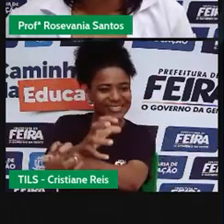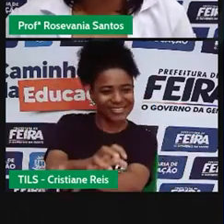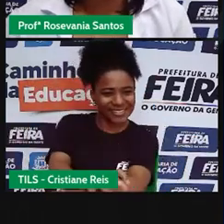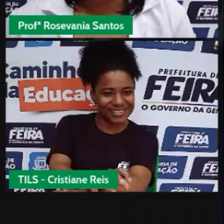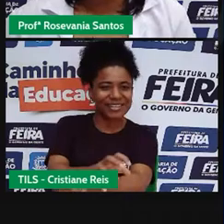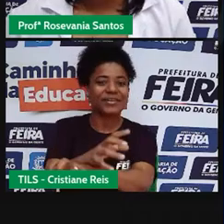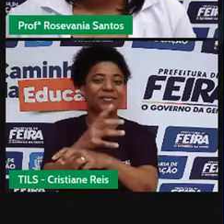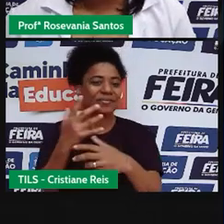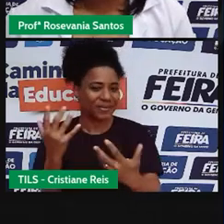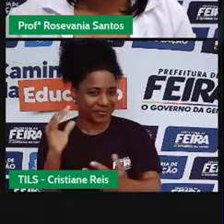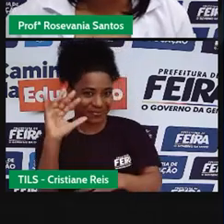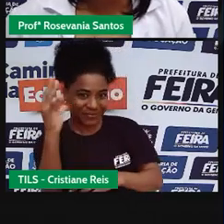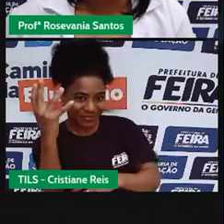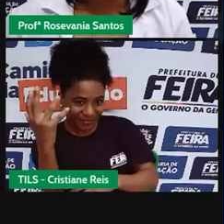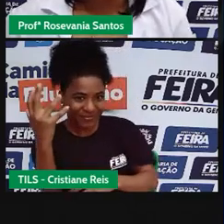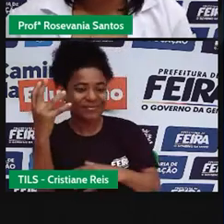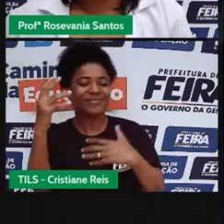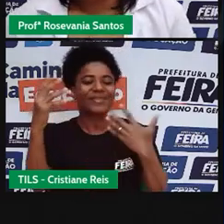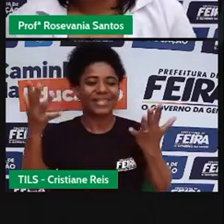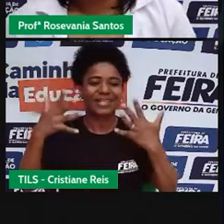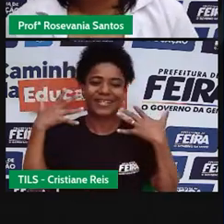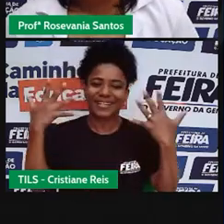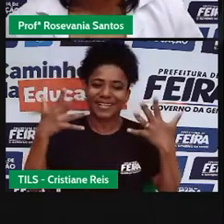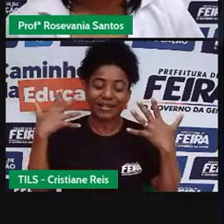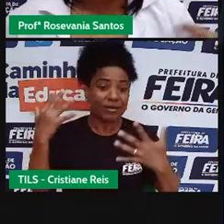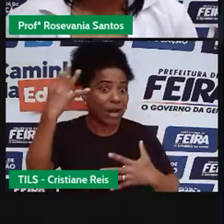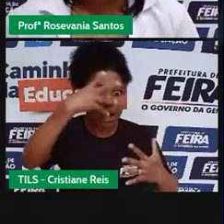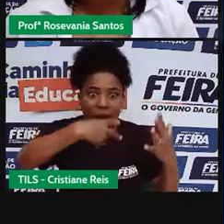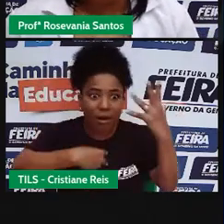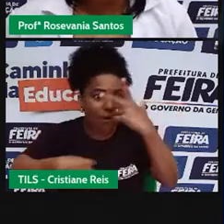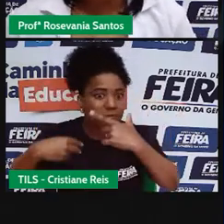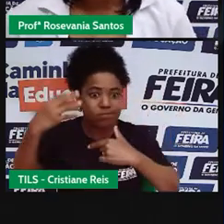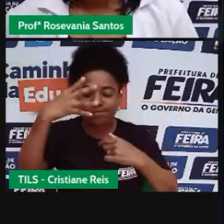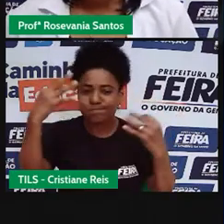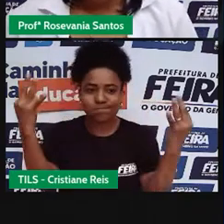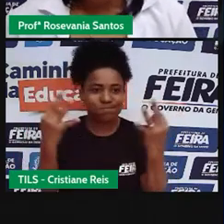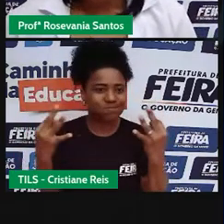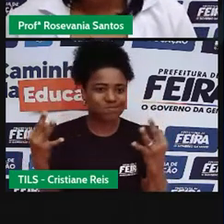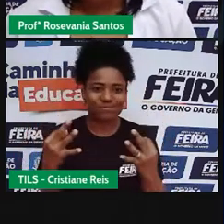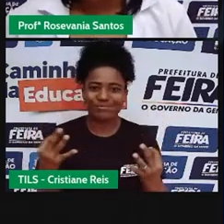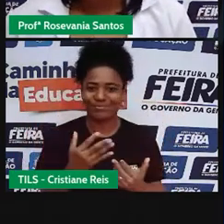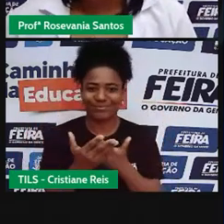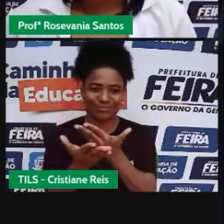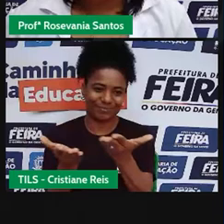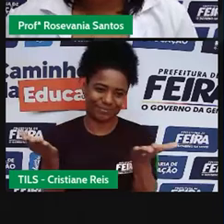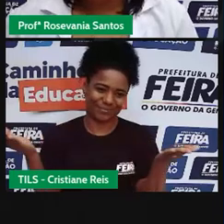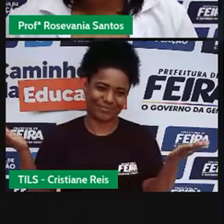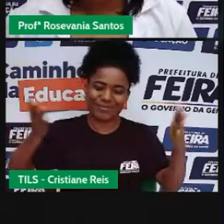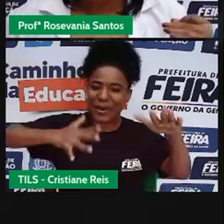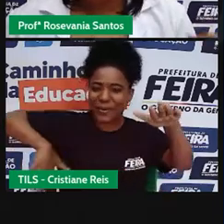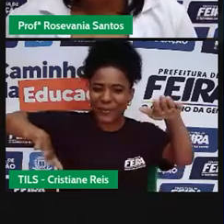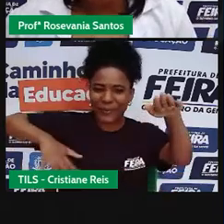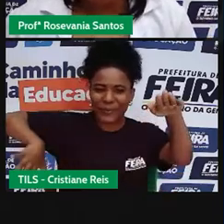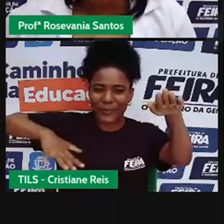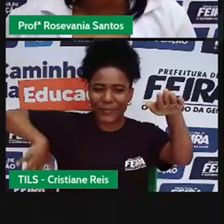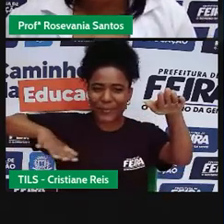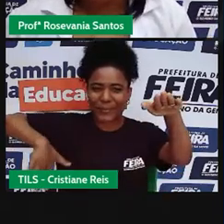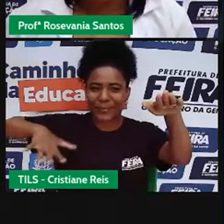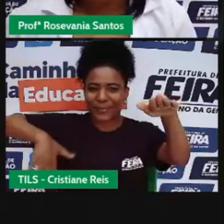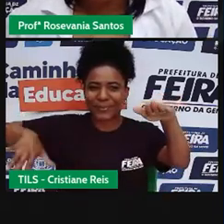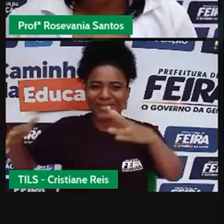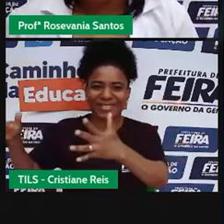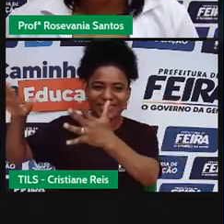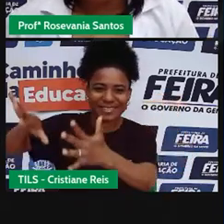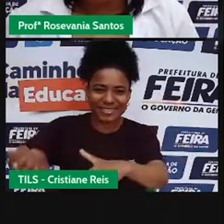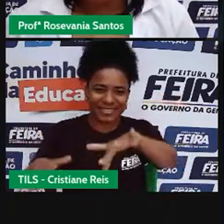clima semiárido, essas belezas naturais, né, que nós temos, né, muita praia, temos um litoral enorme,